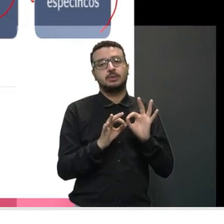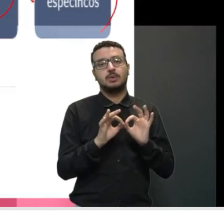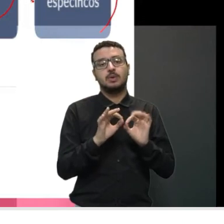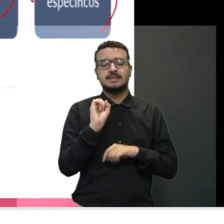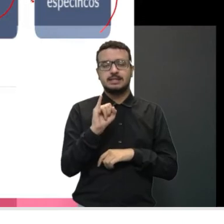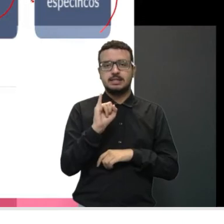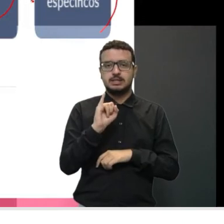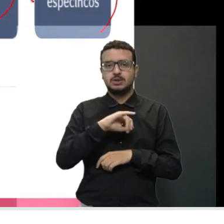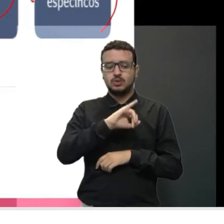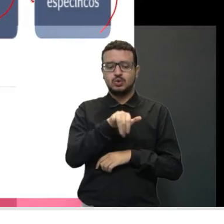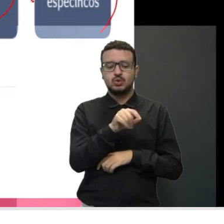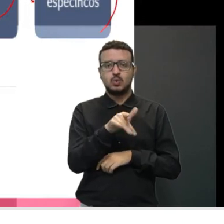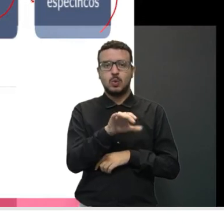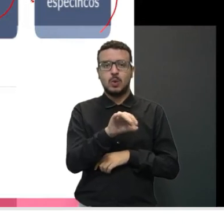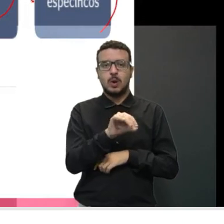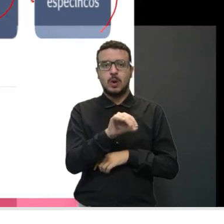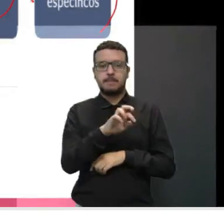escola